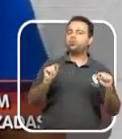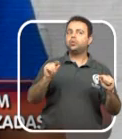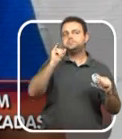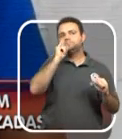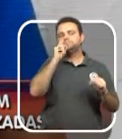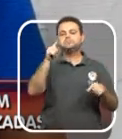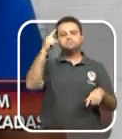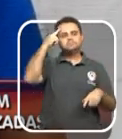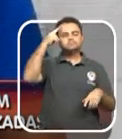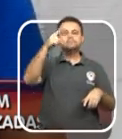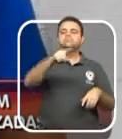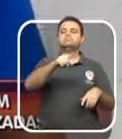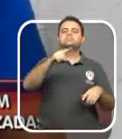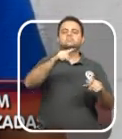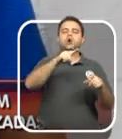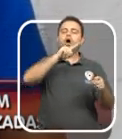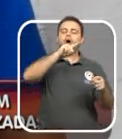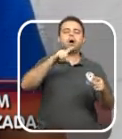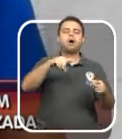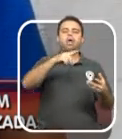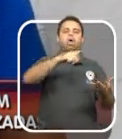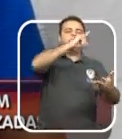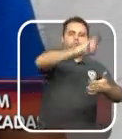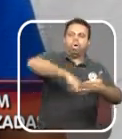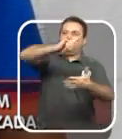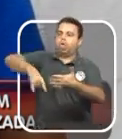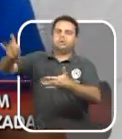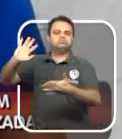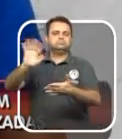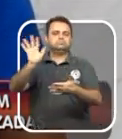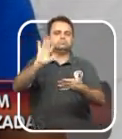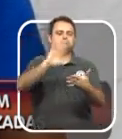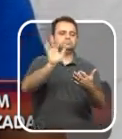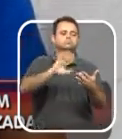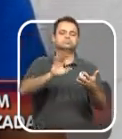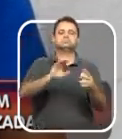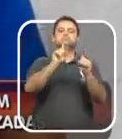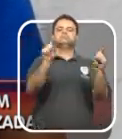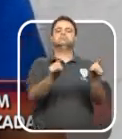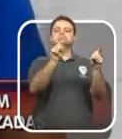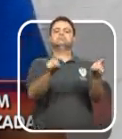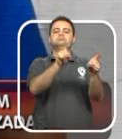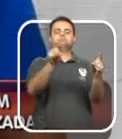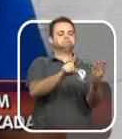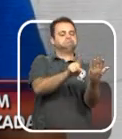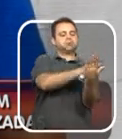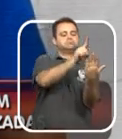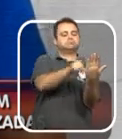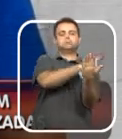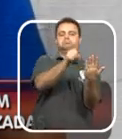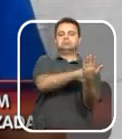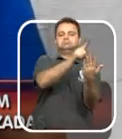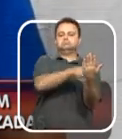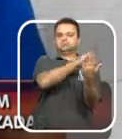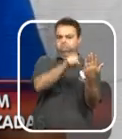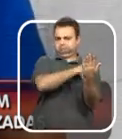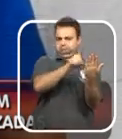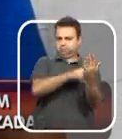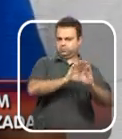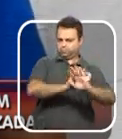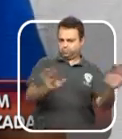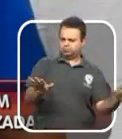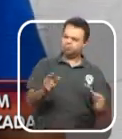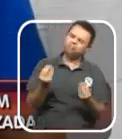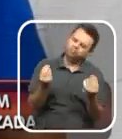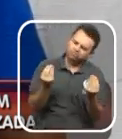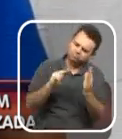aplicativo, da melhoria da infraestrutura aqui, digital na casa, a mesa diretora sempre me apoiou em